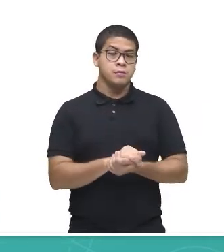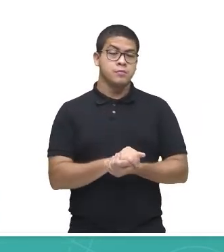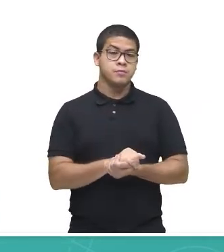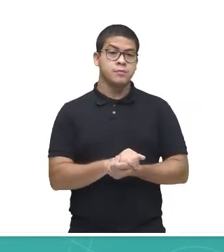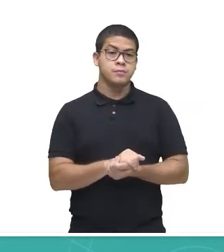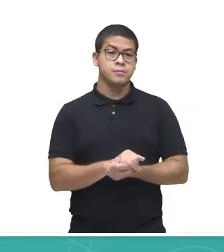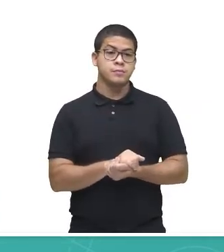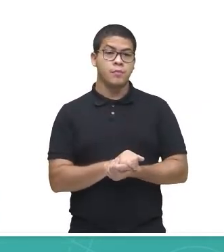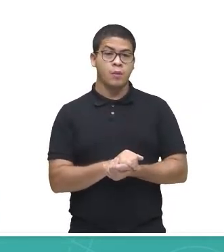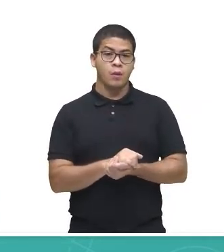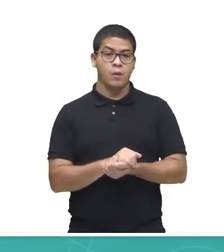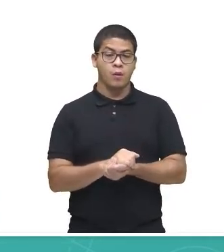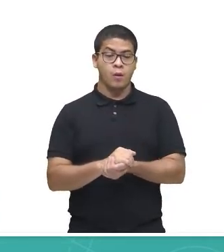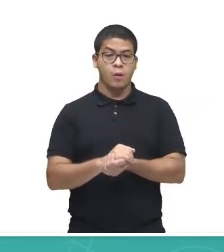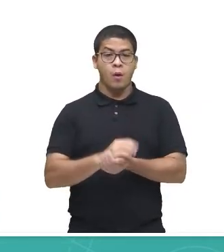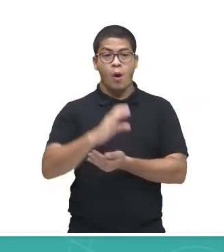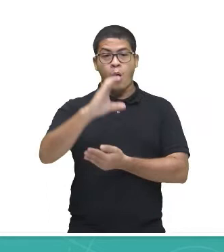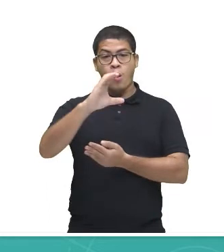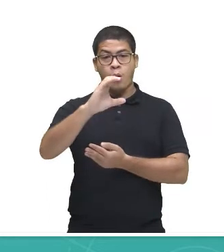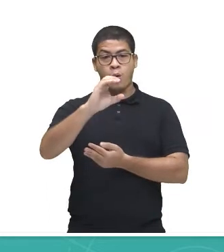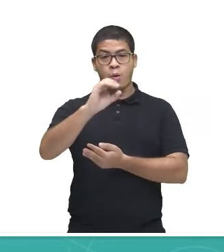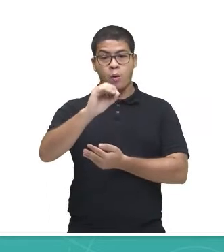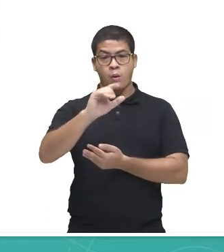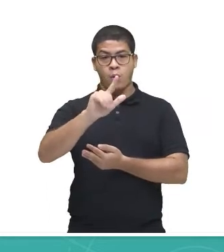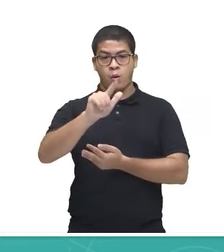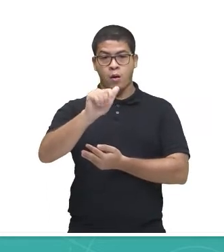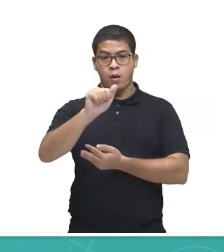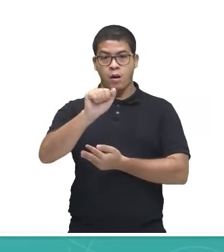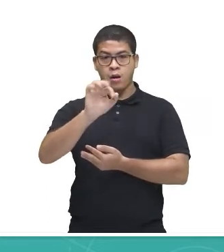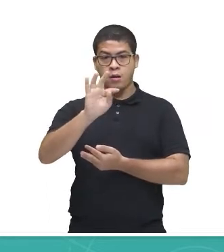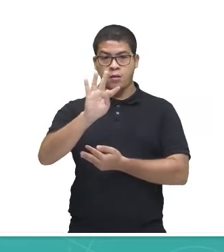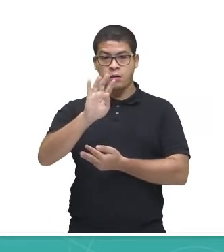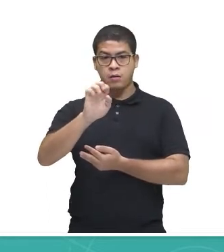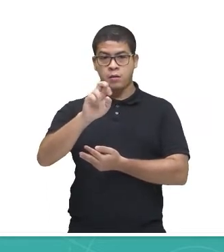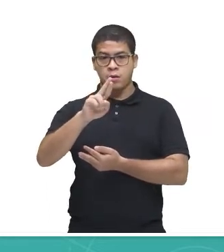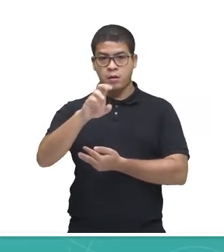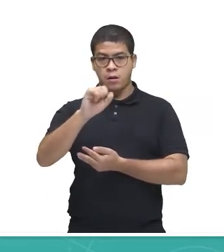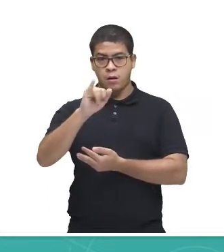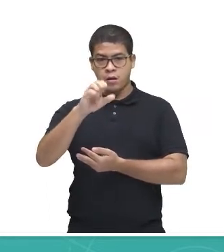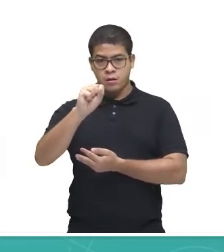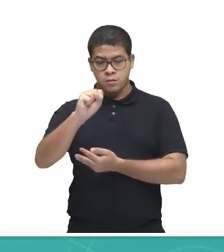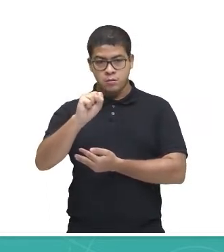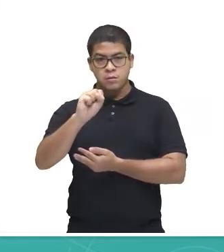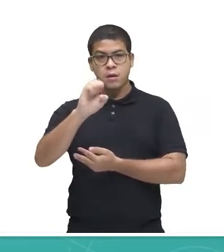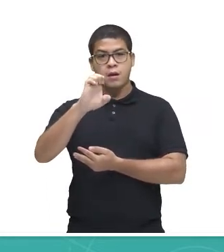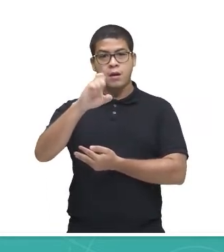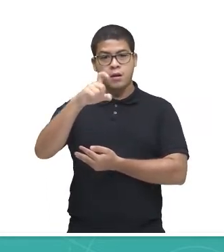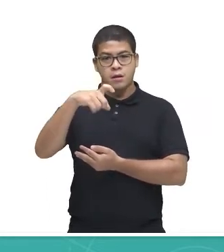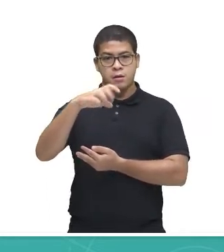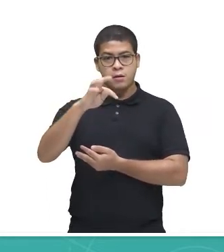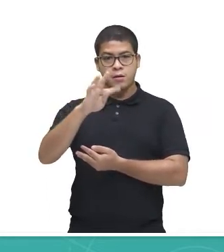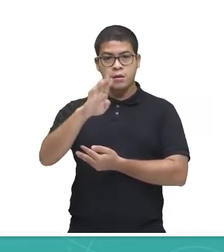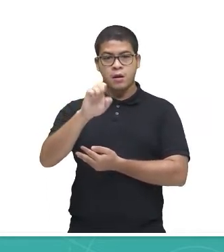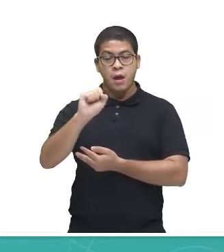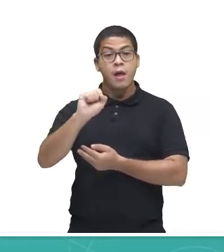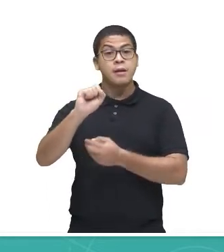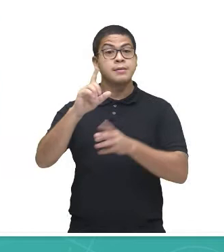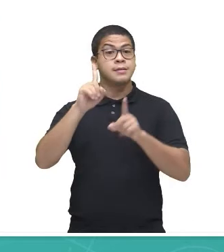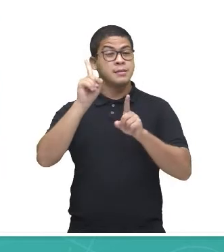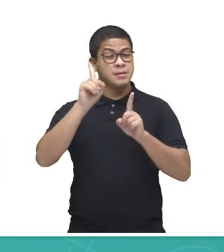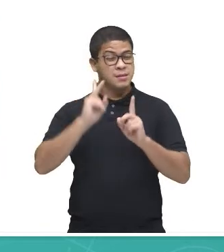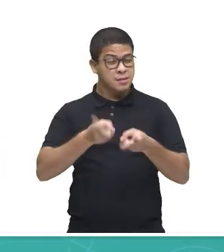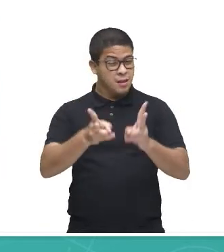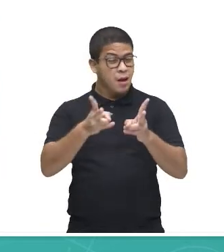agora há pouco, tá? Primeiro que a sua característica aqui, a sua soma equivale a